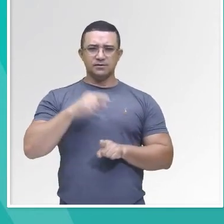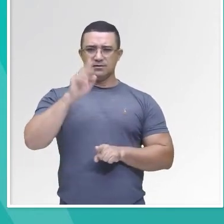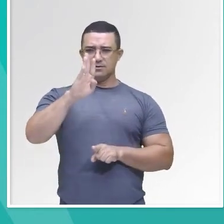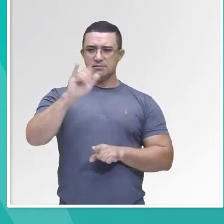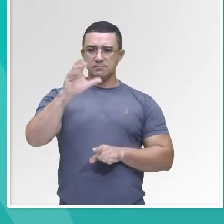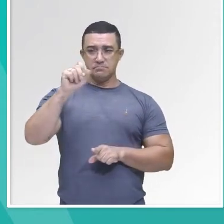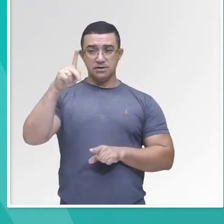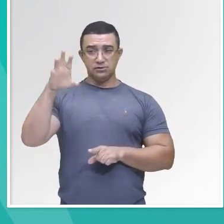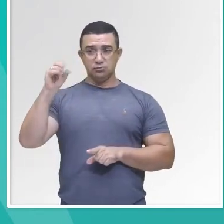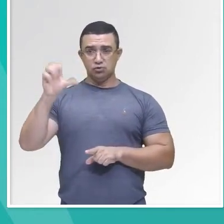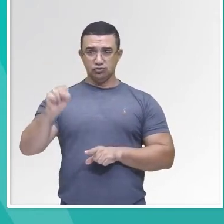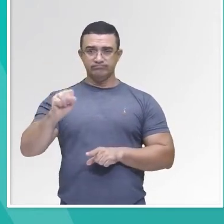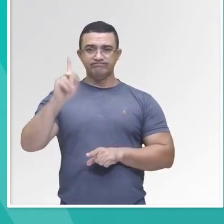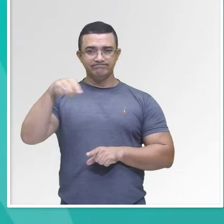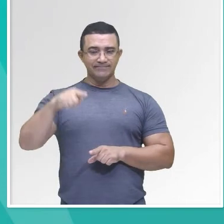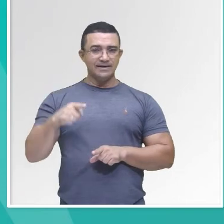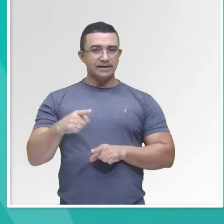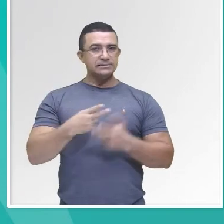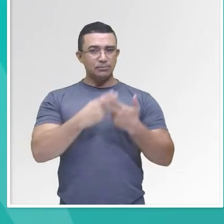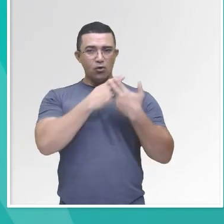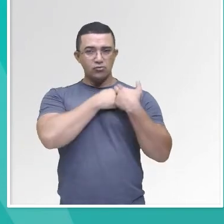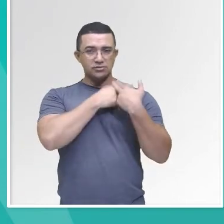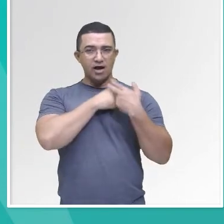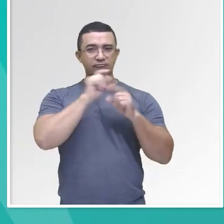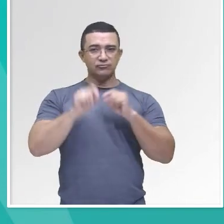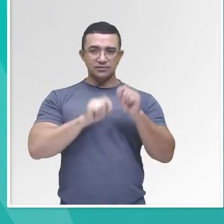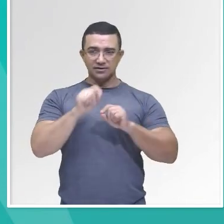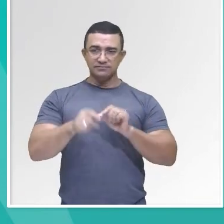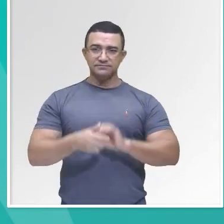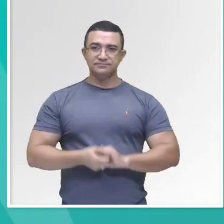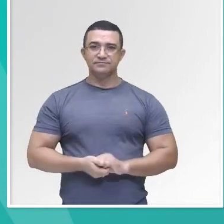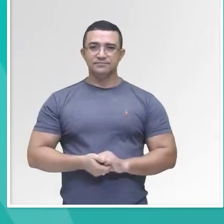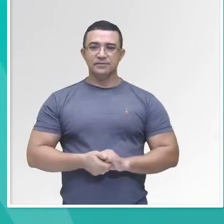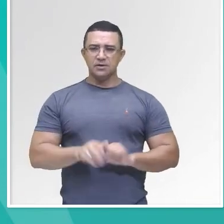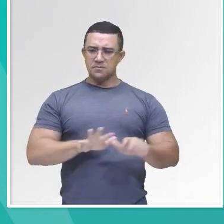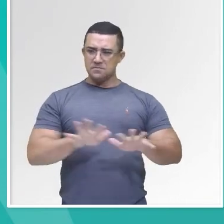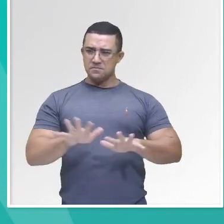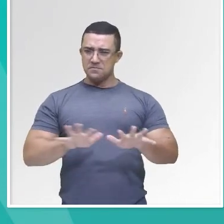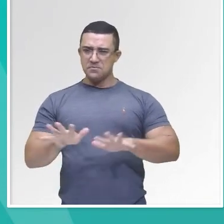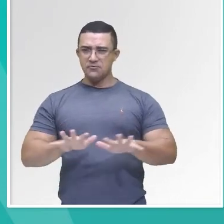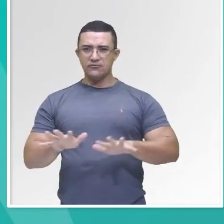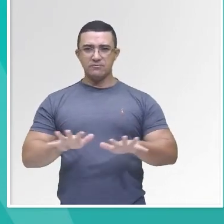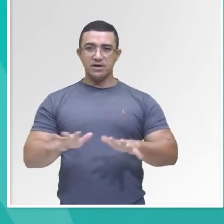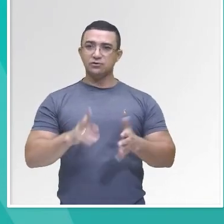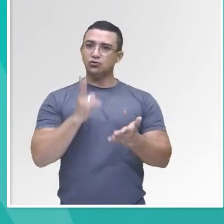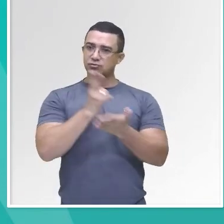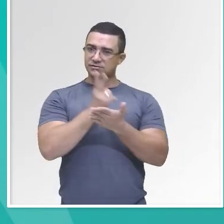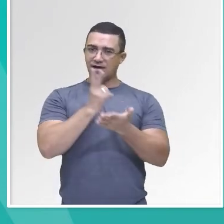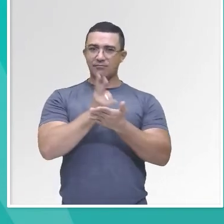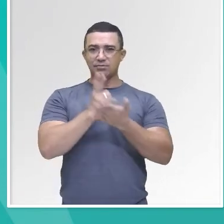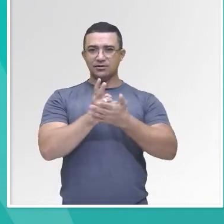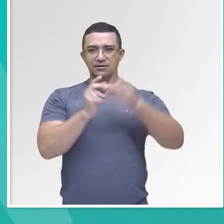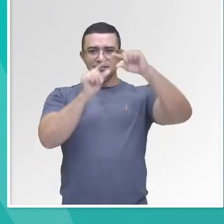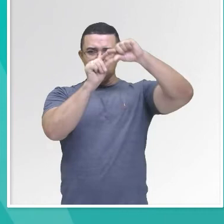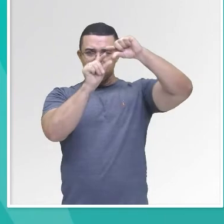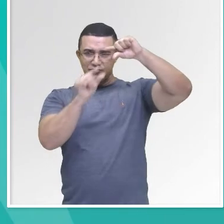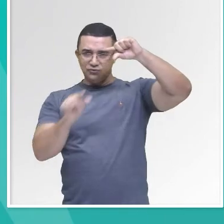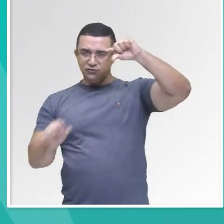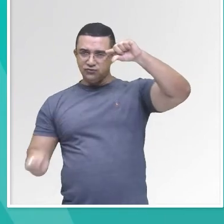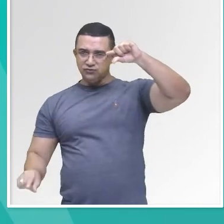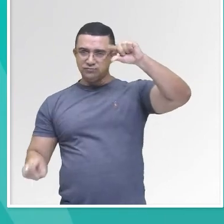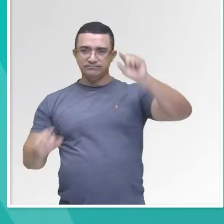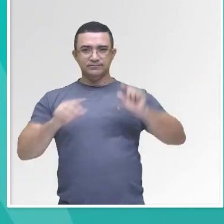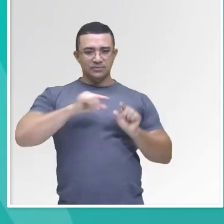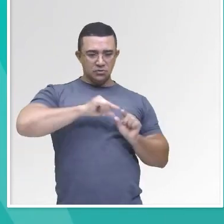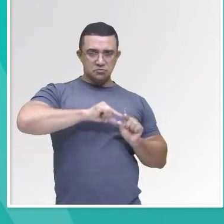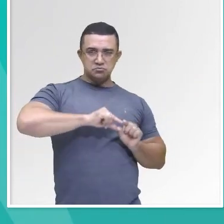um papel super importante. Eles vão se movimentar sempre nas diagonais, quantas